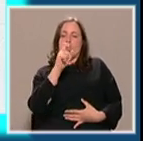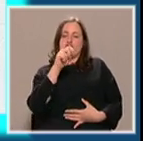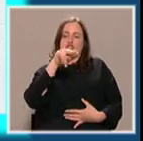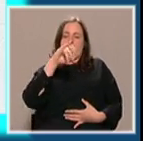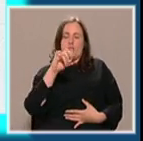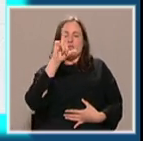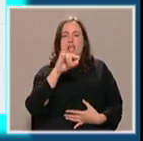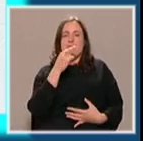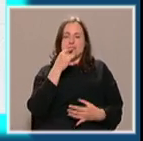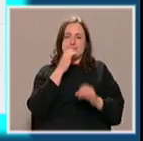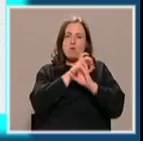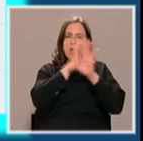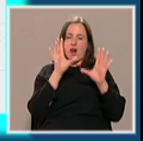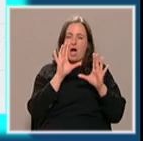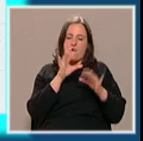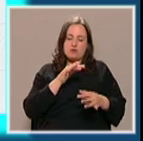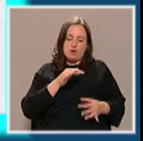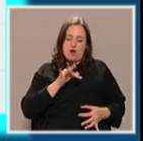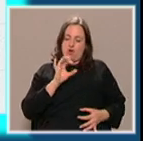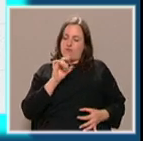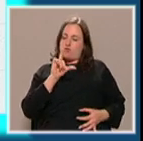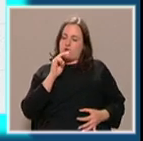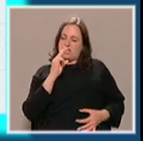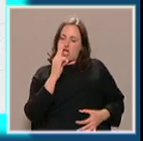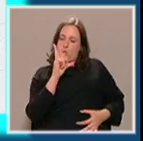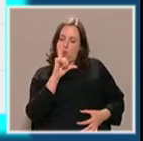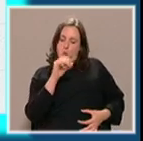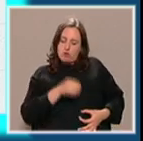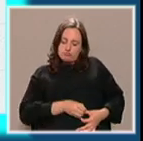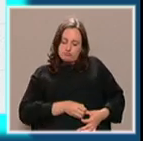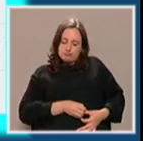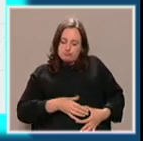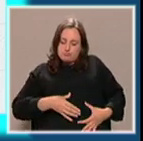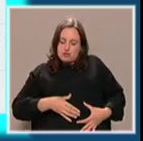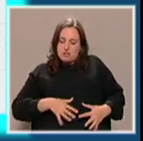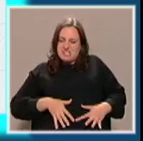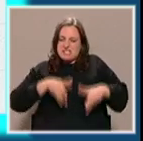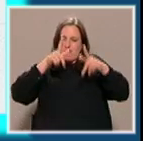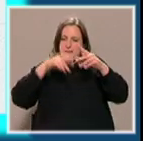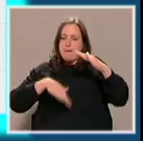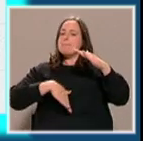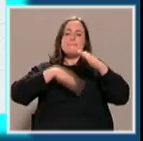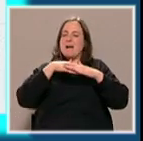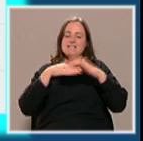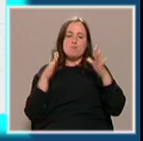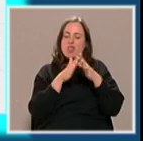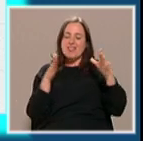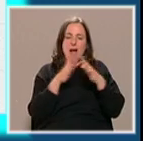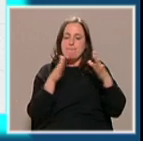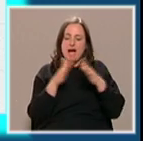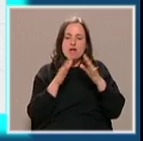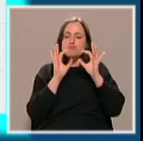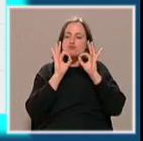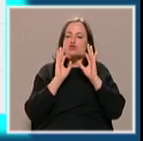Verificamos ainda que à medida que o folículo vai desenvolvendo, quando atinge o seu tamanho máximo, quando atinge o seu estado